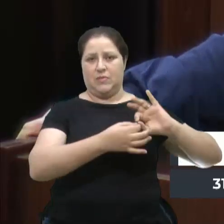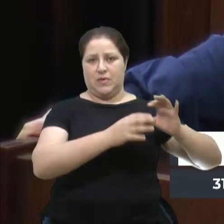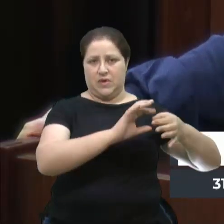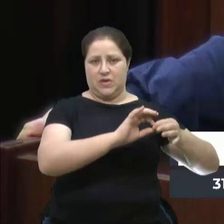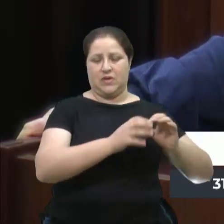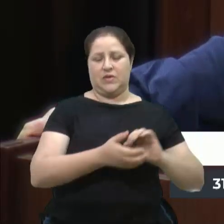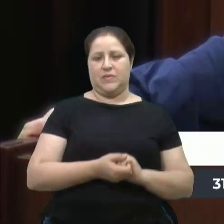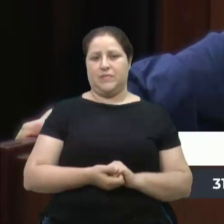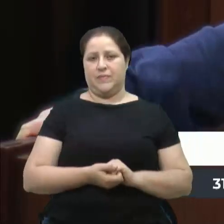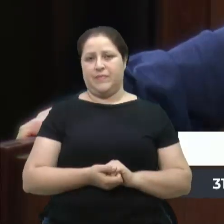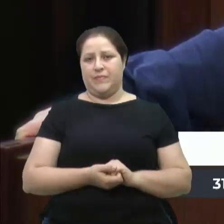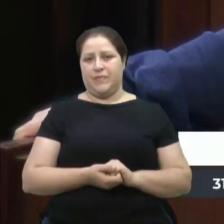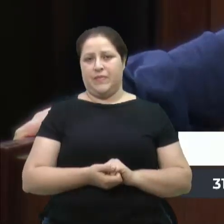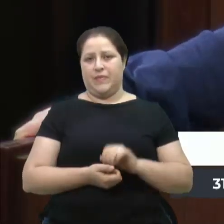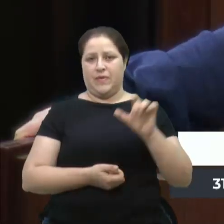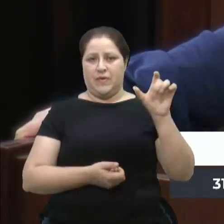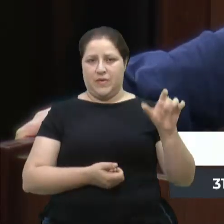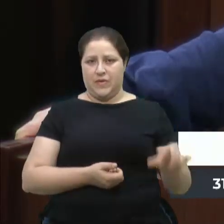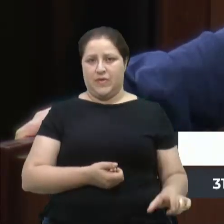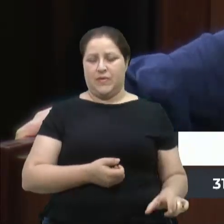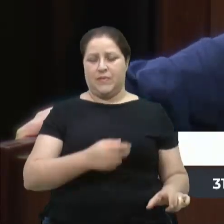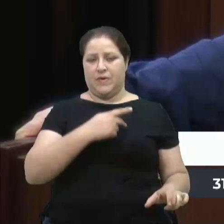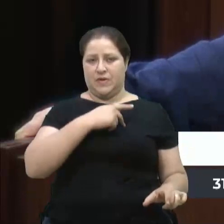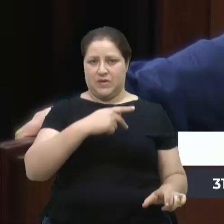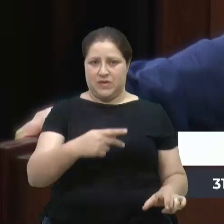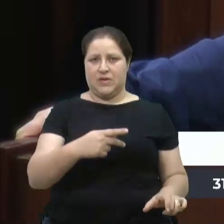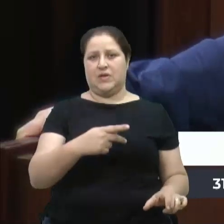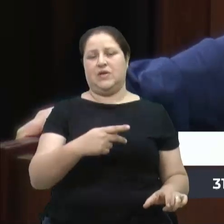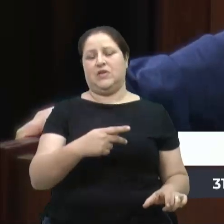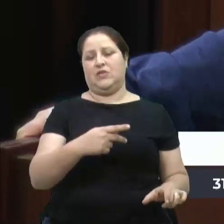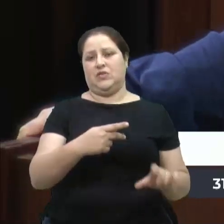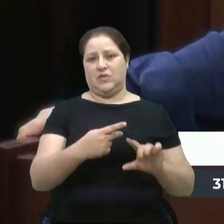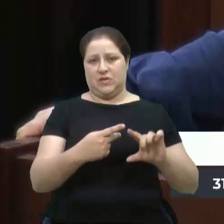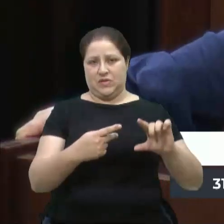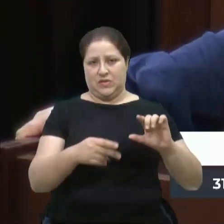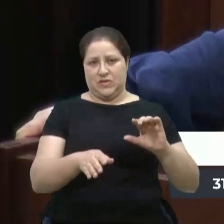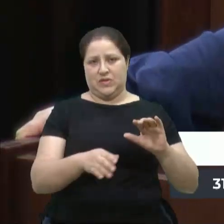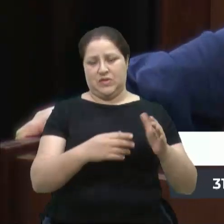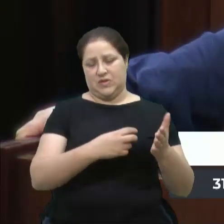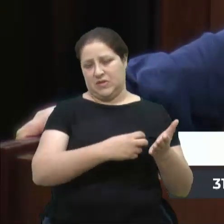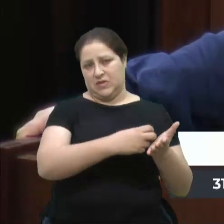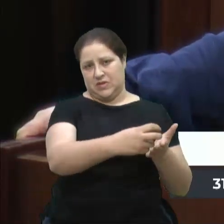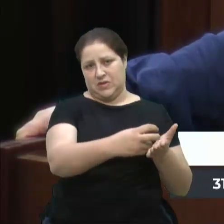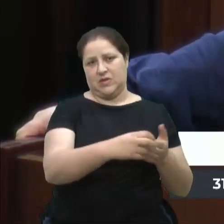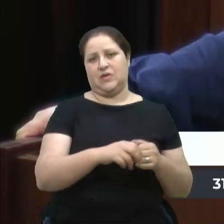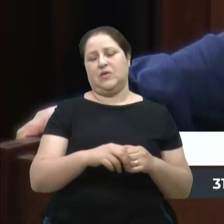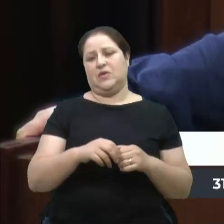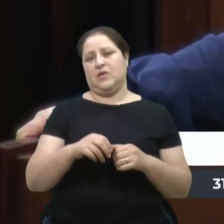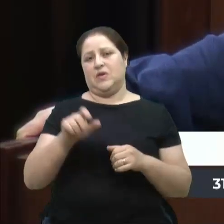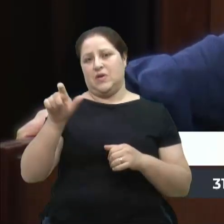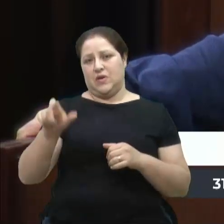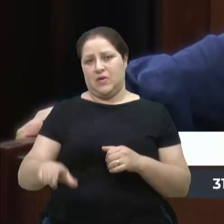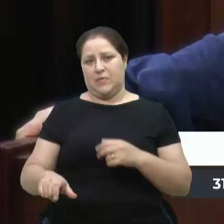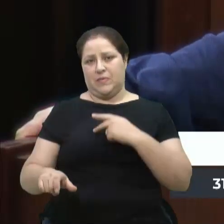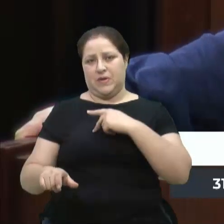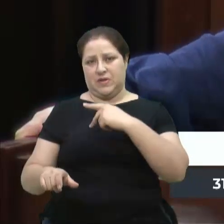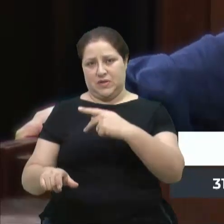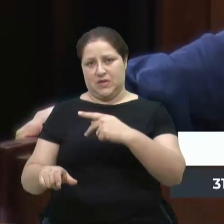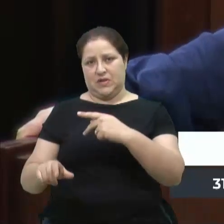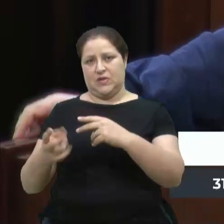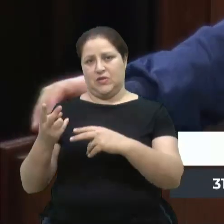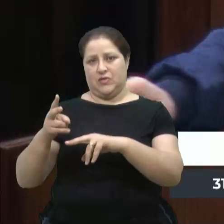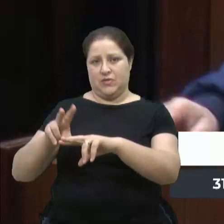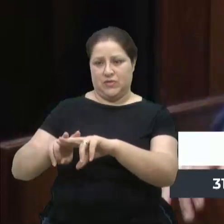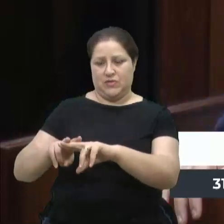de uma presidente, a prisão de um outro presidente, a soltura do presidente, a eleição. Então, num período de